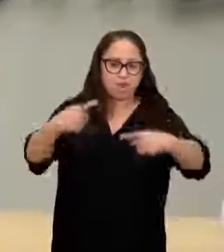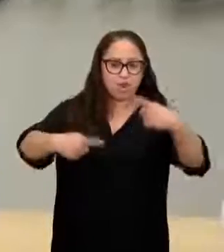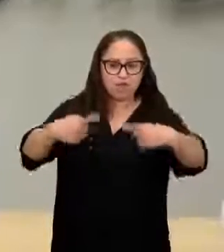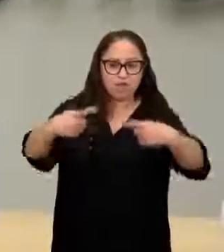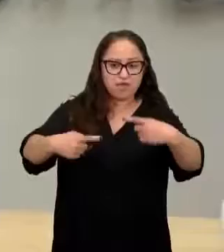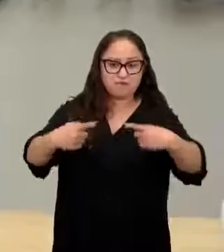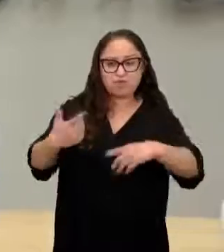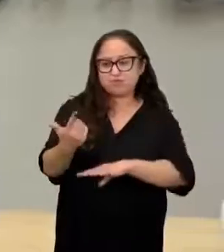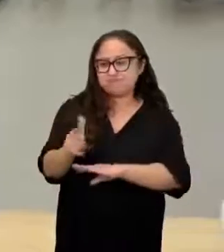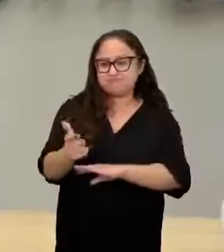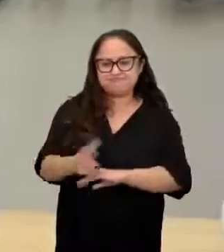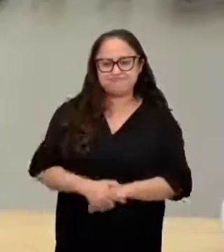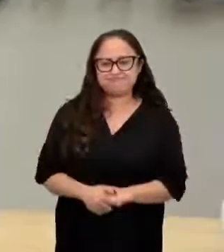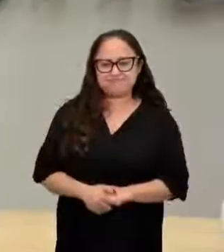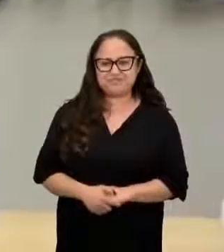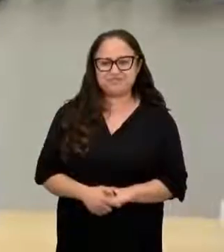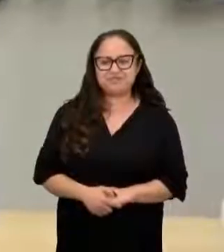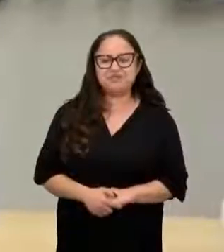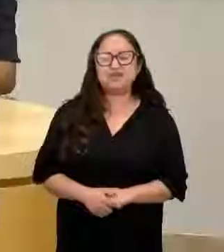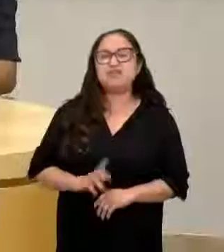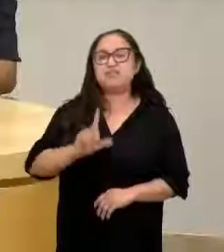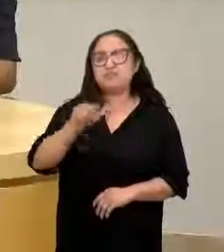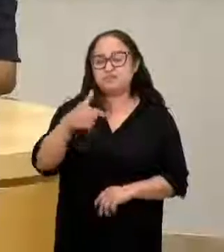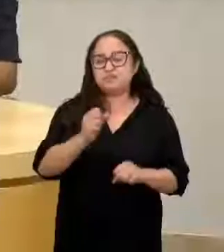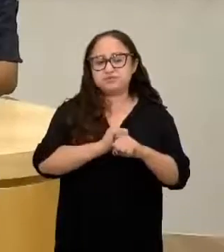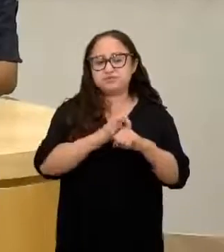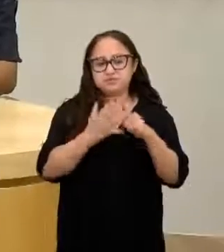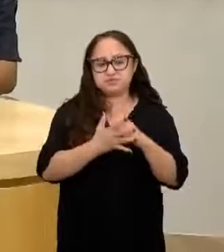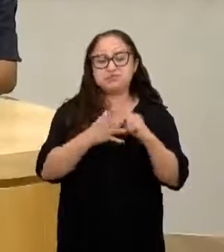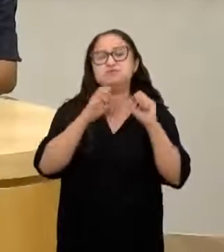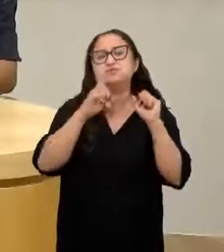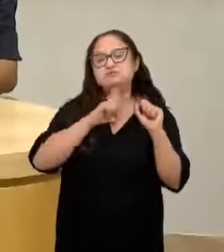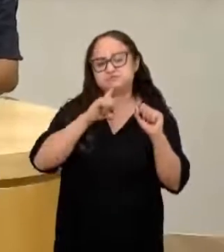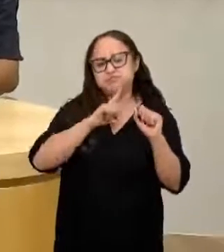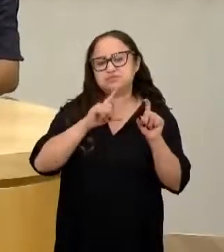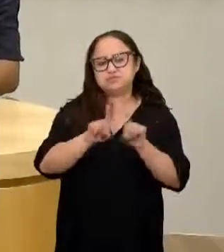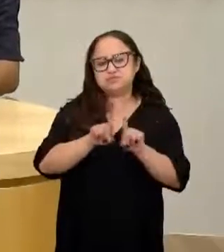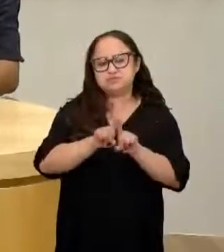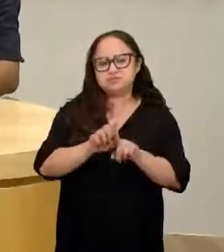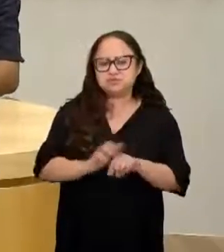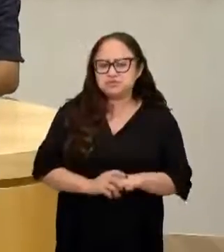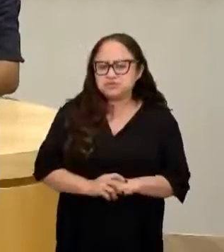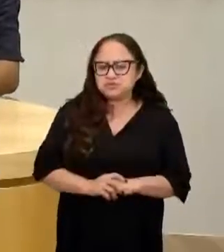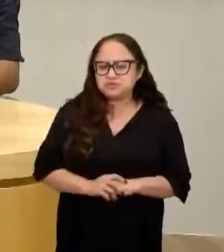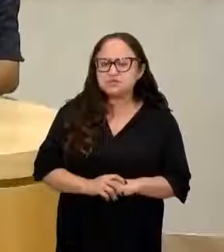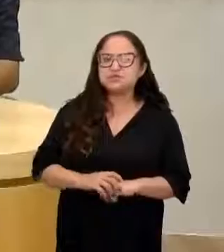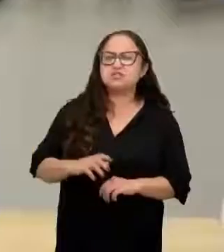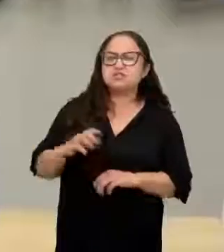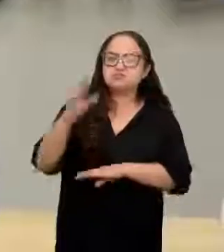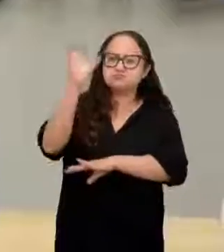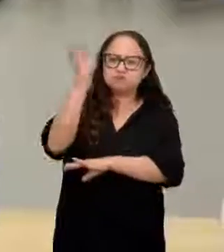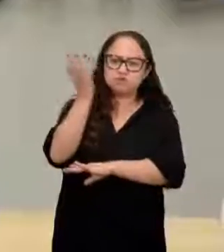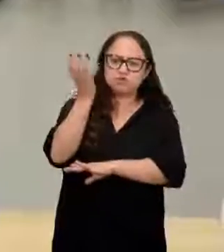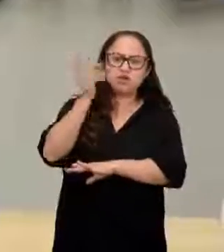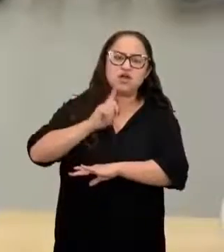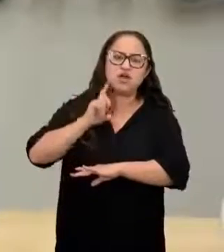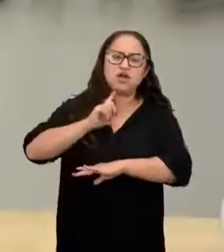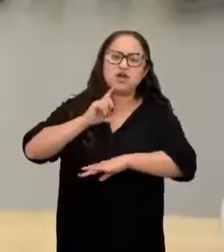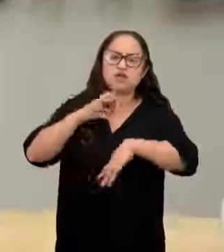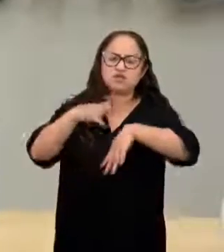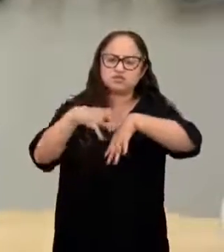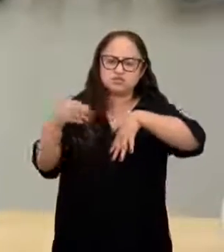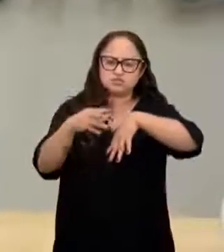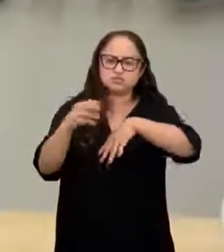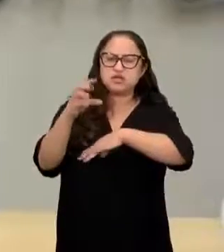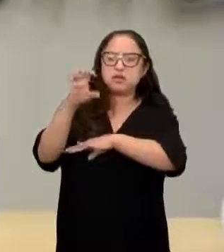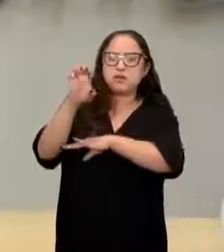suscita assuntos polêmicos. Exatamente. A partir da pandemia a gente pode tirar outros assuntos, como a estátua também do Borba Gato, que é uma outra questão que não foi falada aqui, bacana.